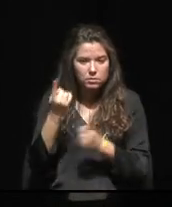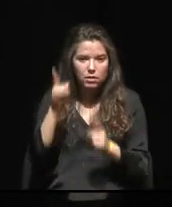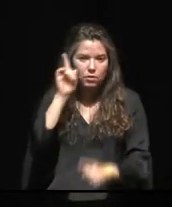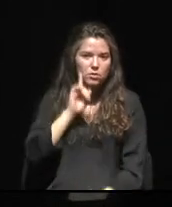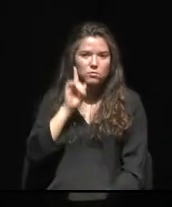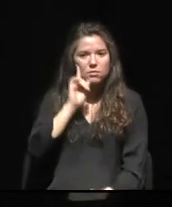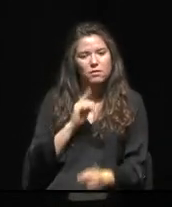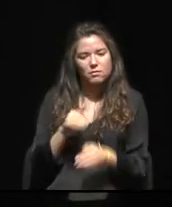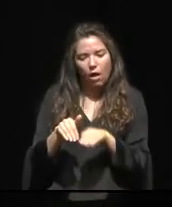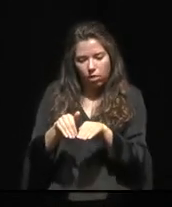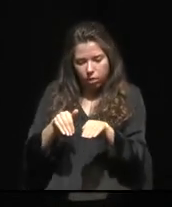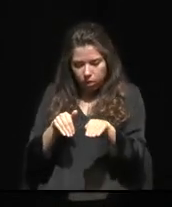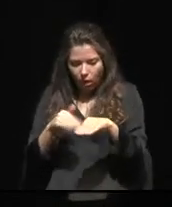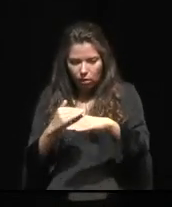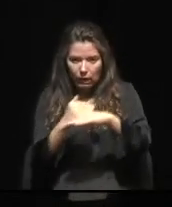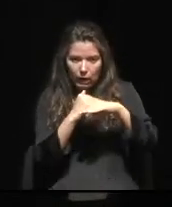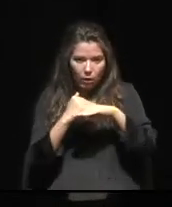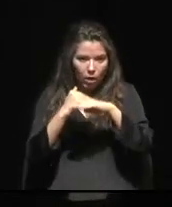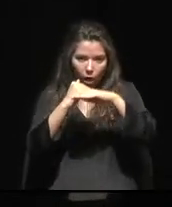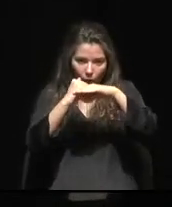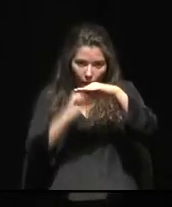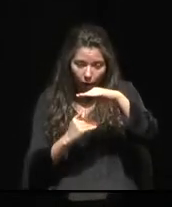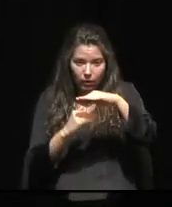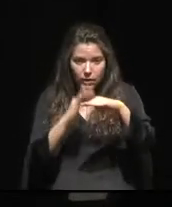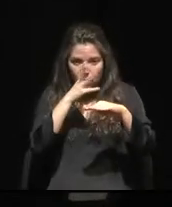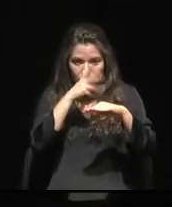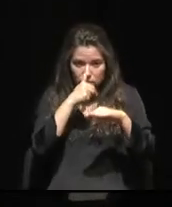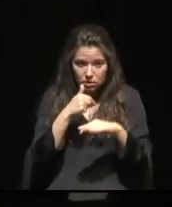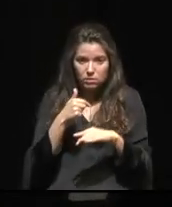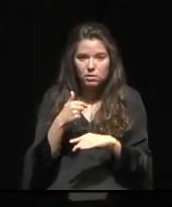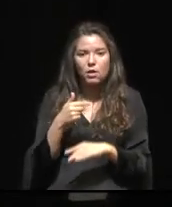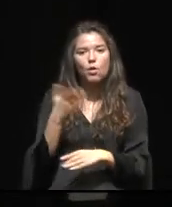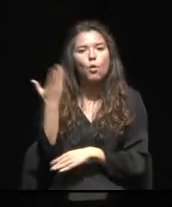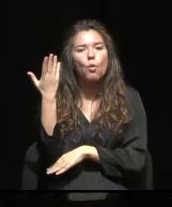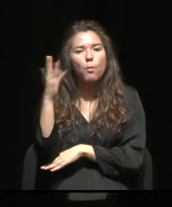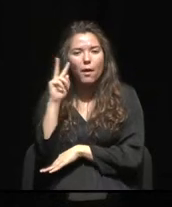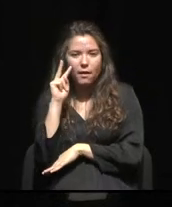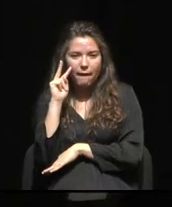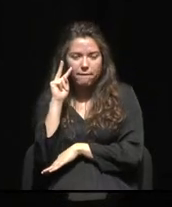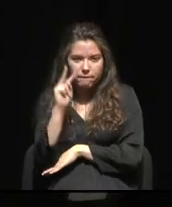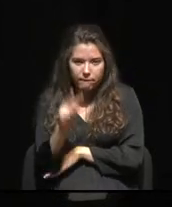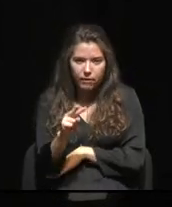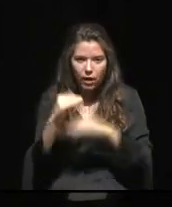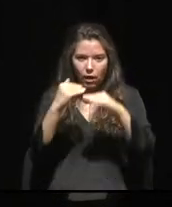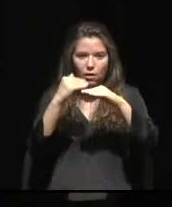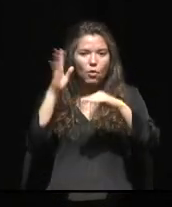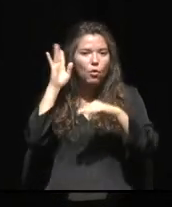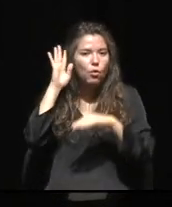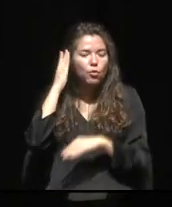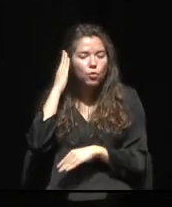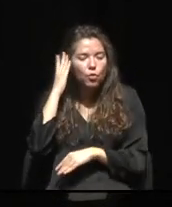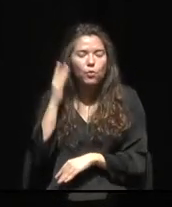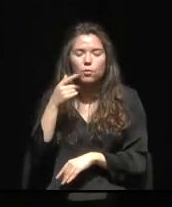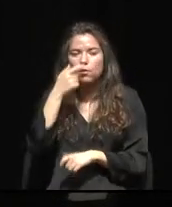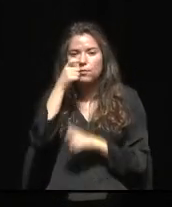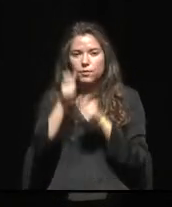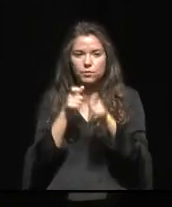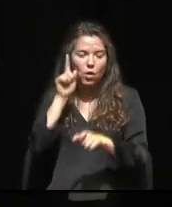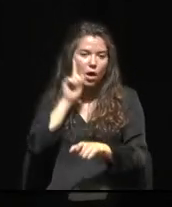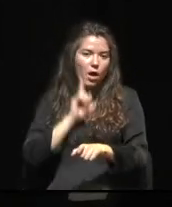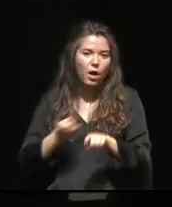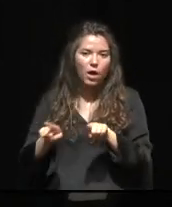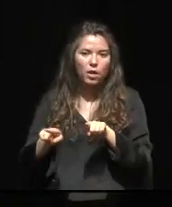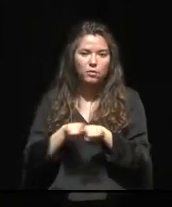está muito à quemm da igualdade e é com tristeza que o pan assiste a um decréscimo do número de deputadas na nossa no